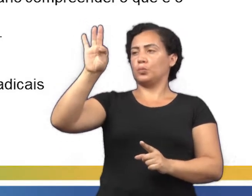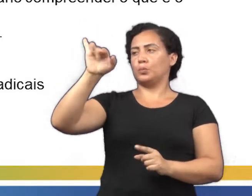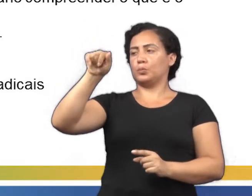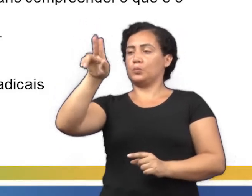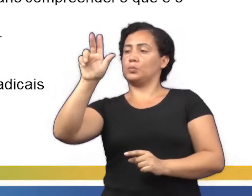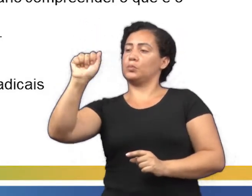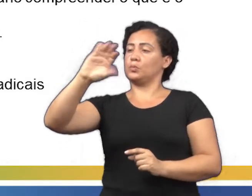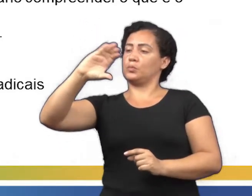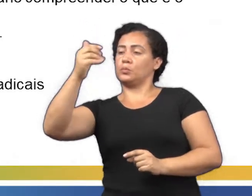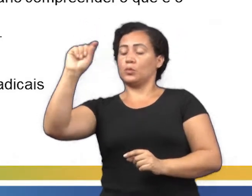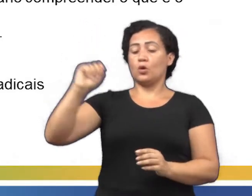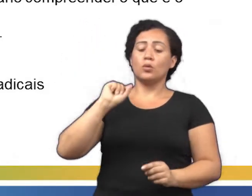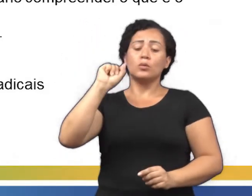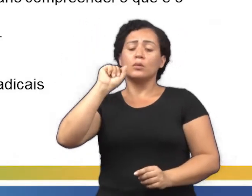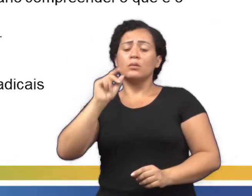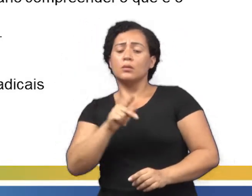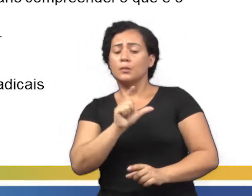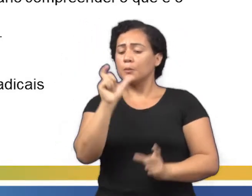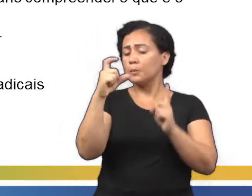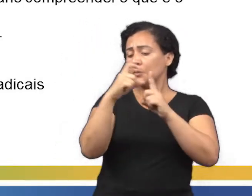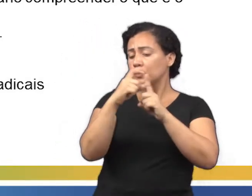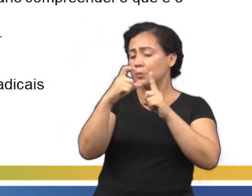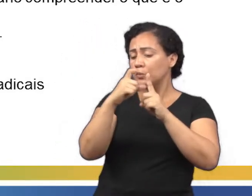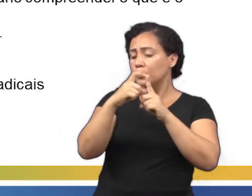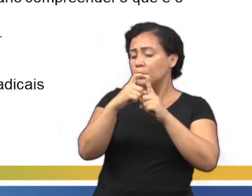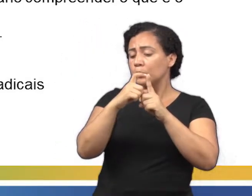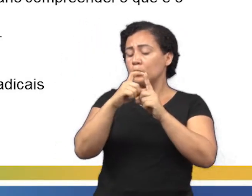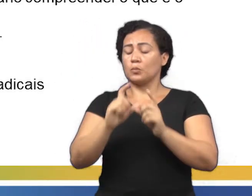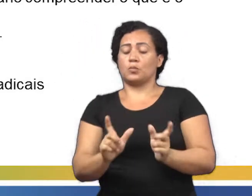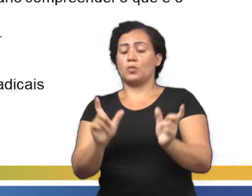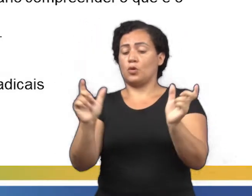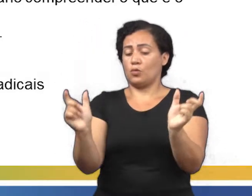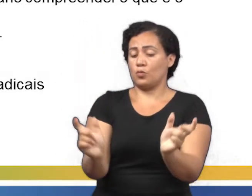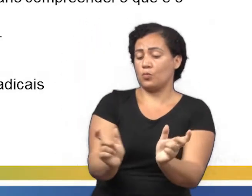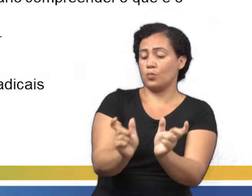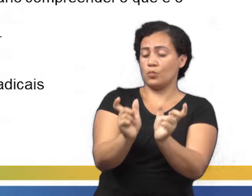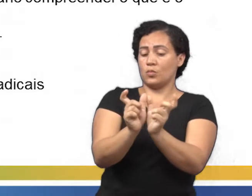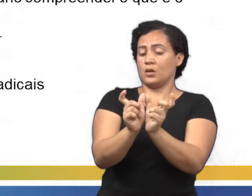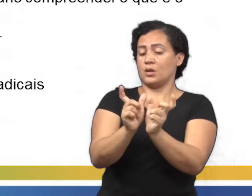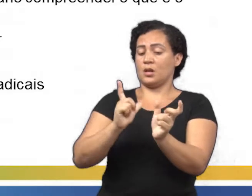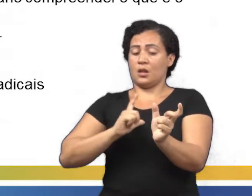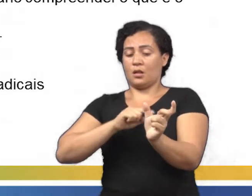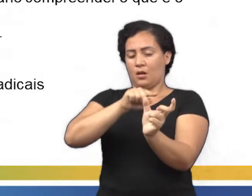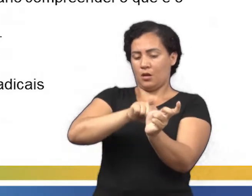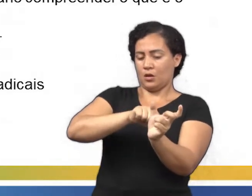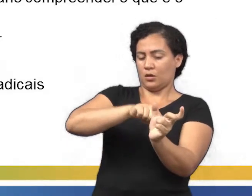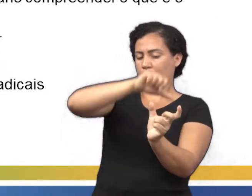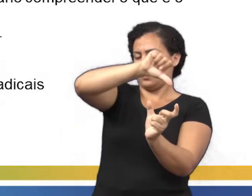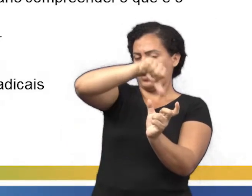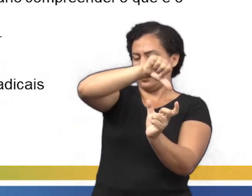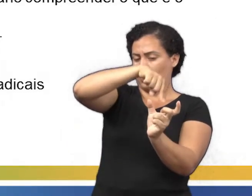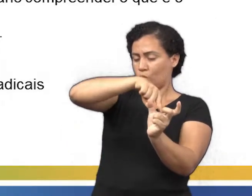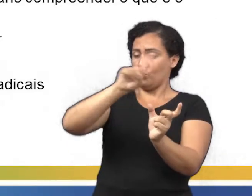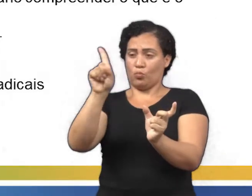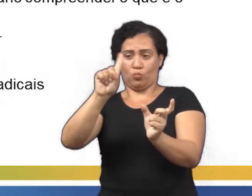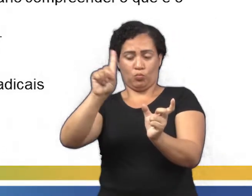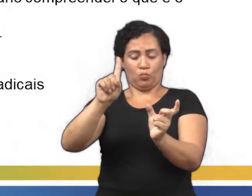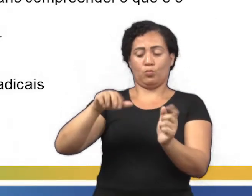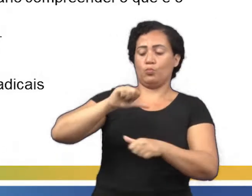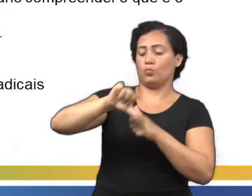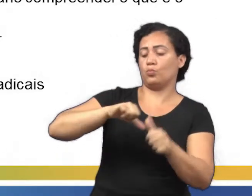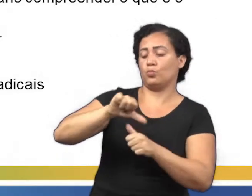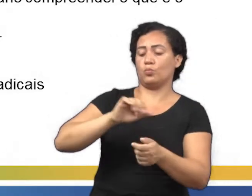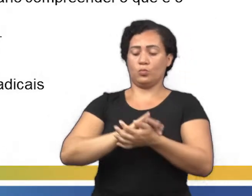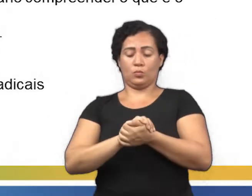justaposição? É quando eu tenho a união dos termos, os radicais eles não sofrem alteração na sua estrutura. Ou